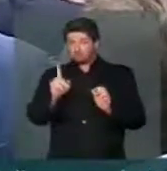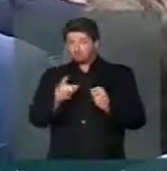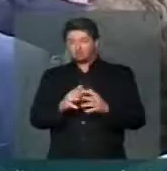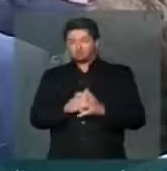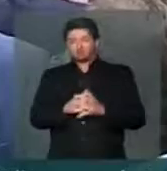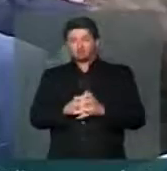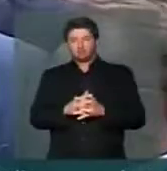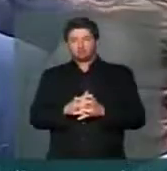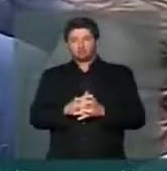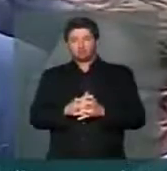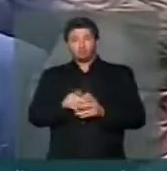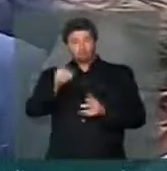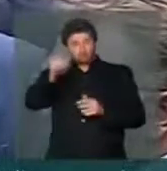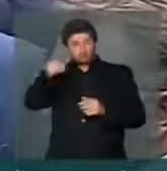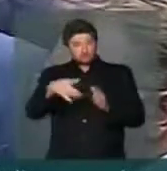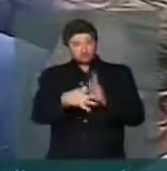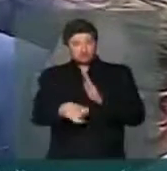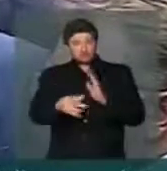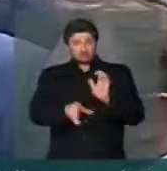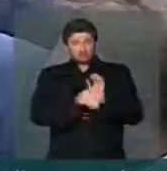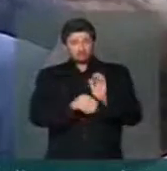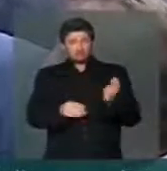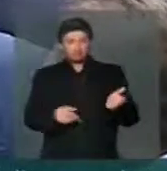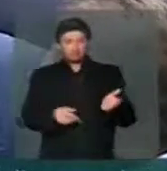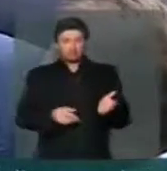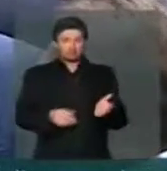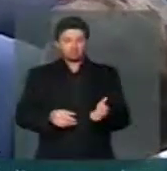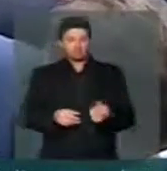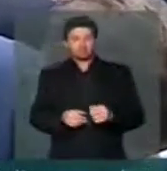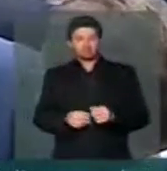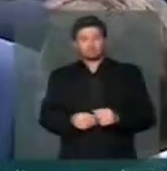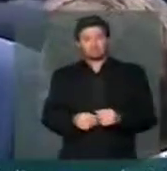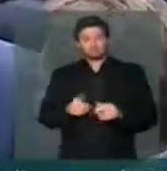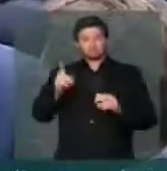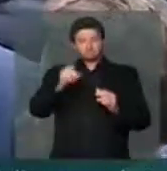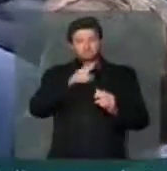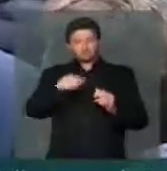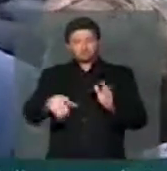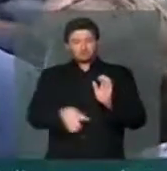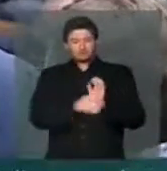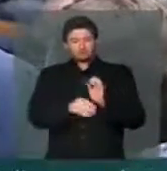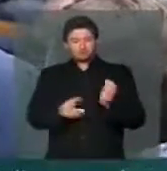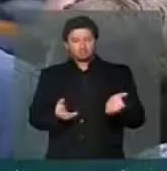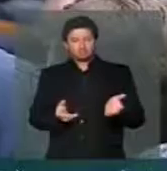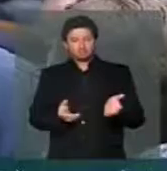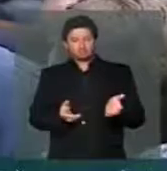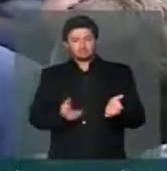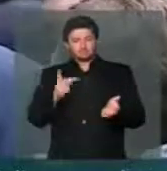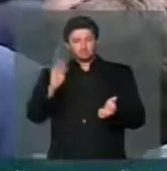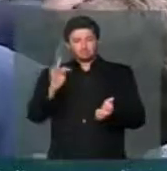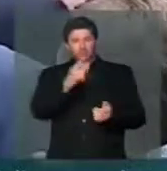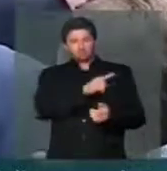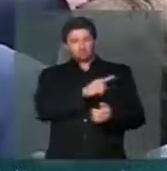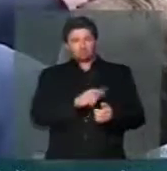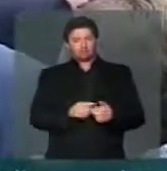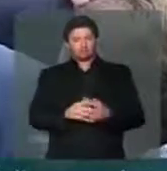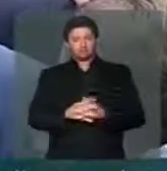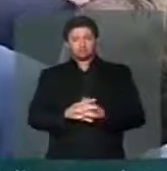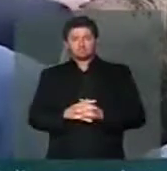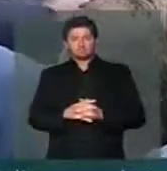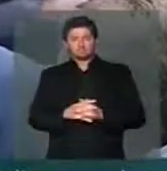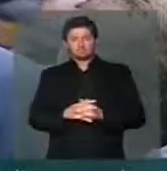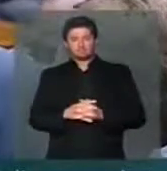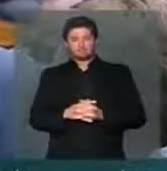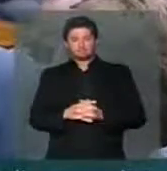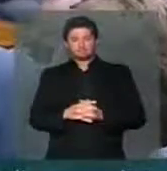Não a emenda. Mas Vossa Excelência destacou a emenda. Não, nós votamos para rejeitar a emenda do PT. O